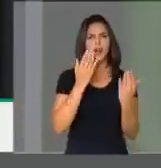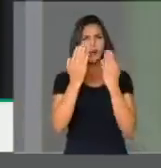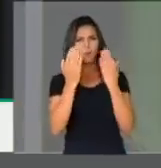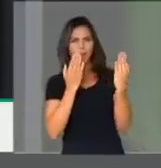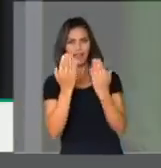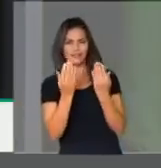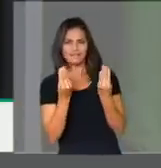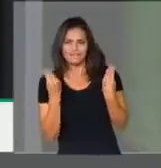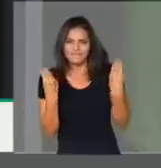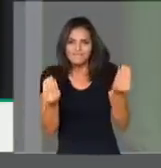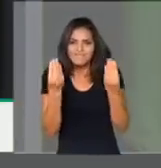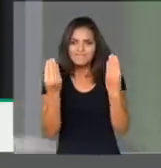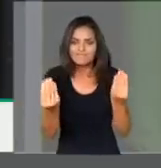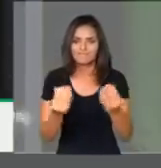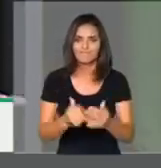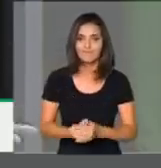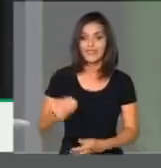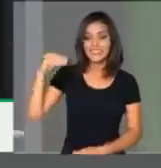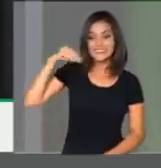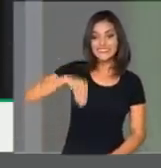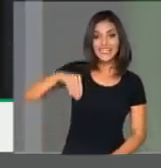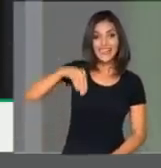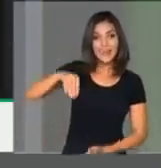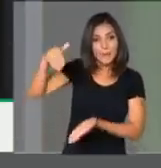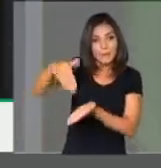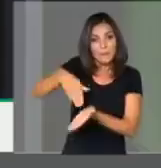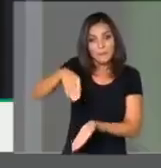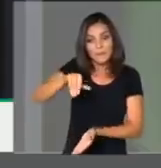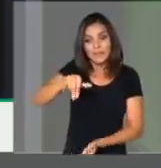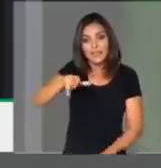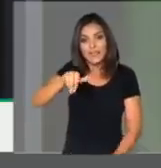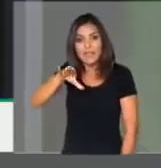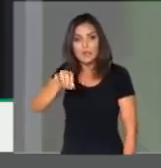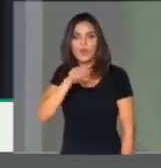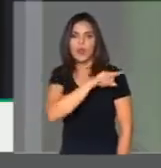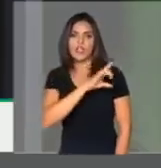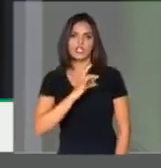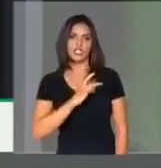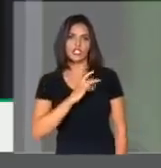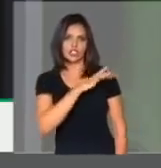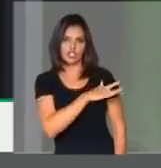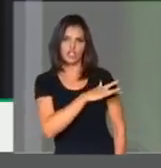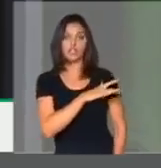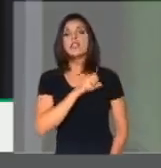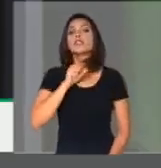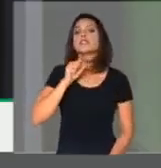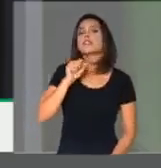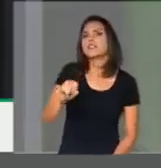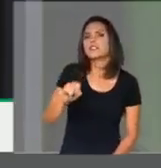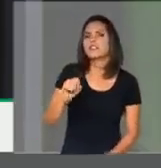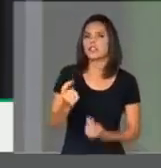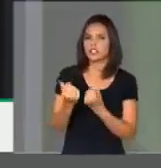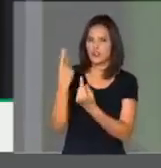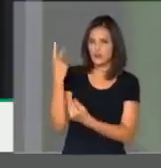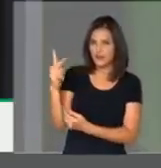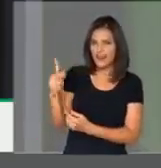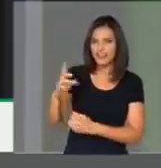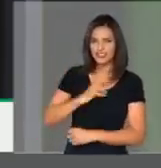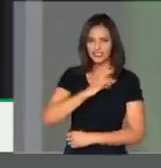Alice. Com o salário mínimo no Chile, que também, se convertido para a moeda brasileira, é